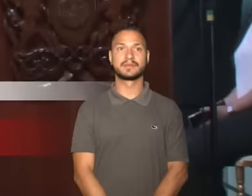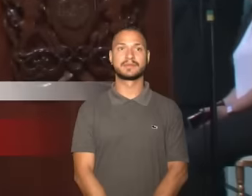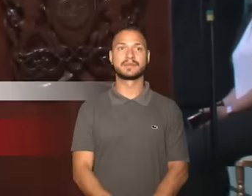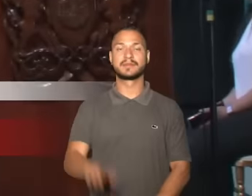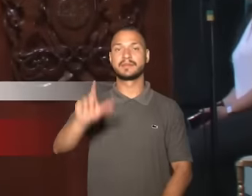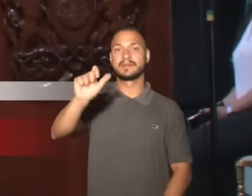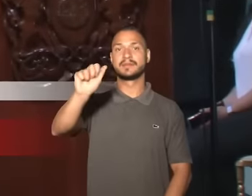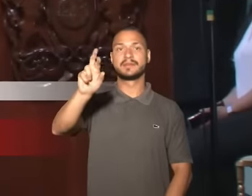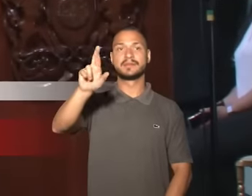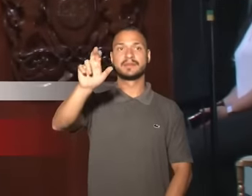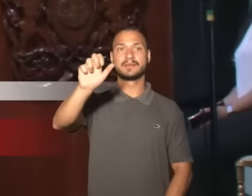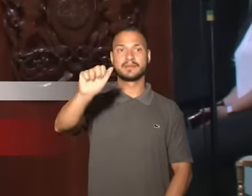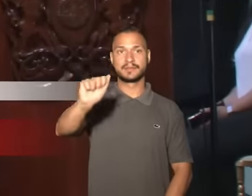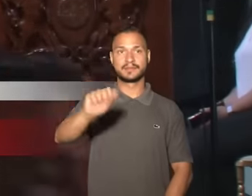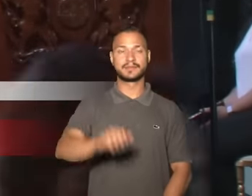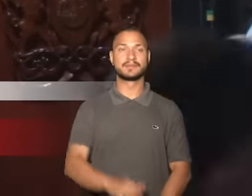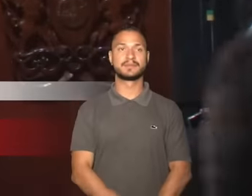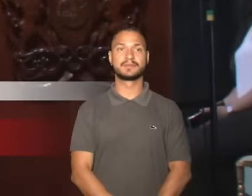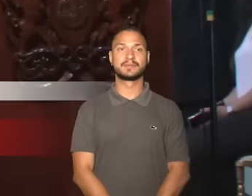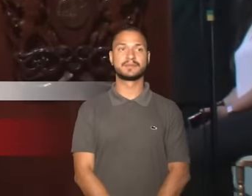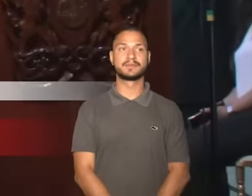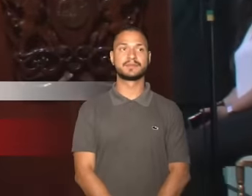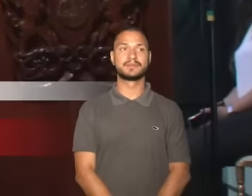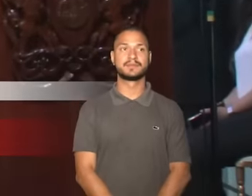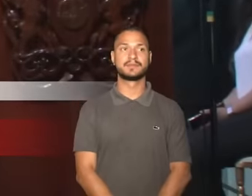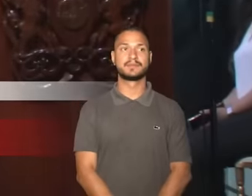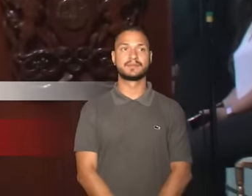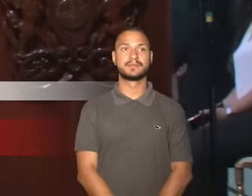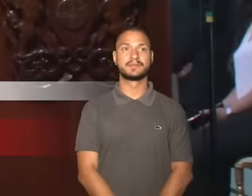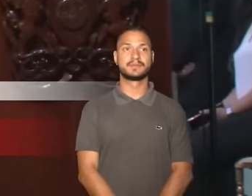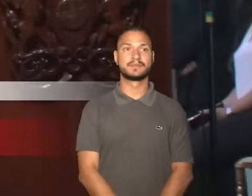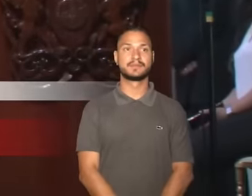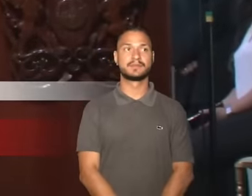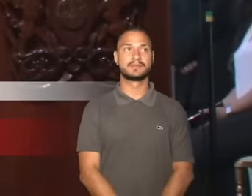Clara Andrade Levati.